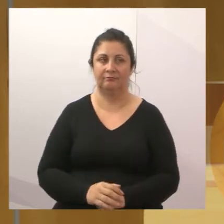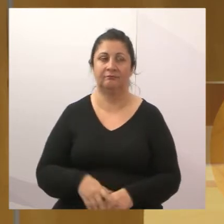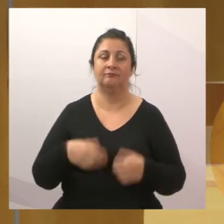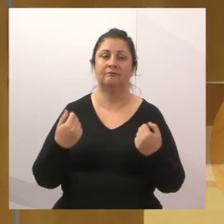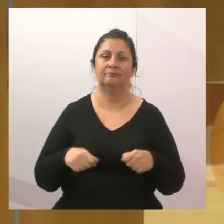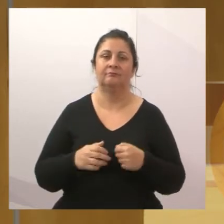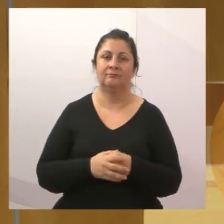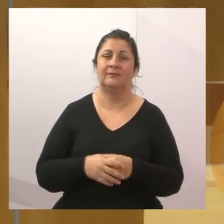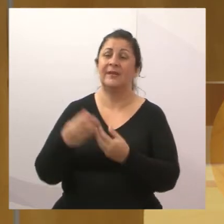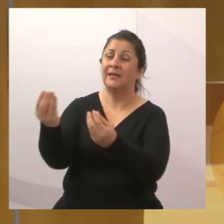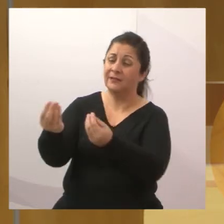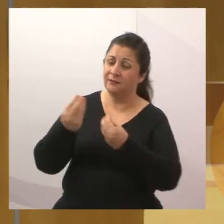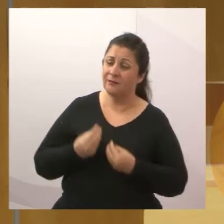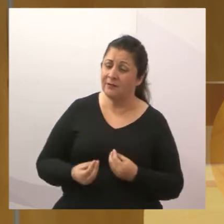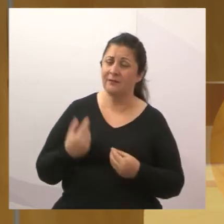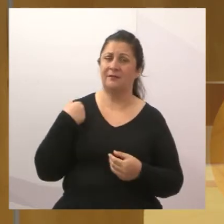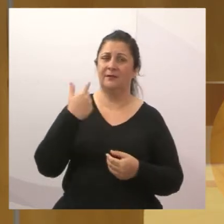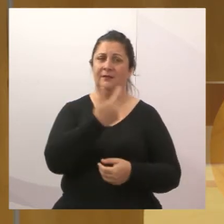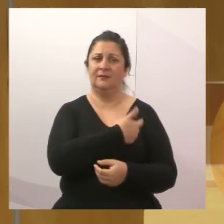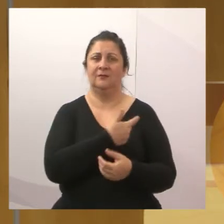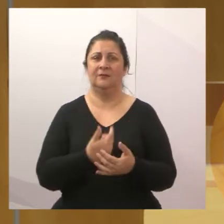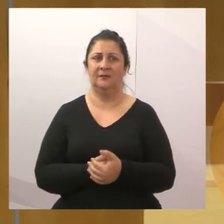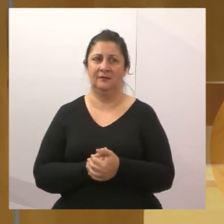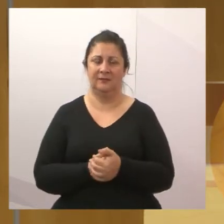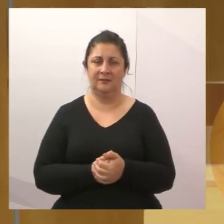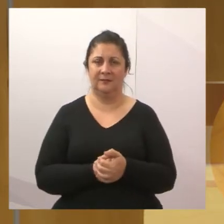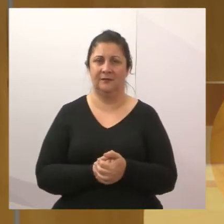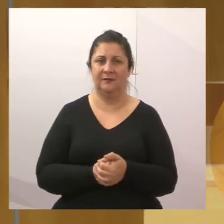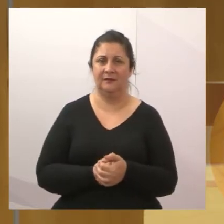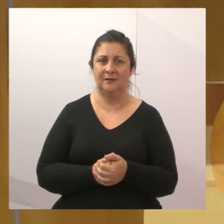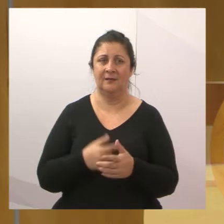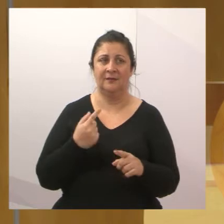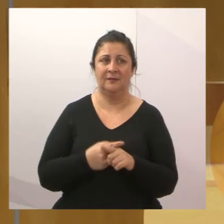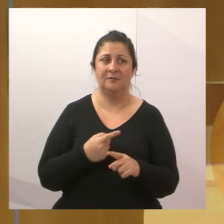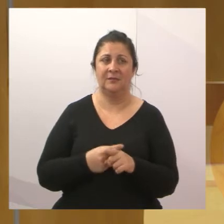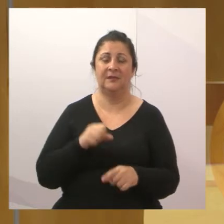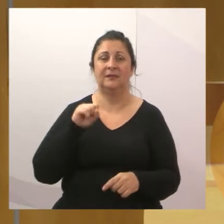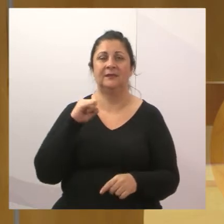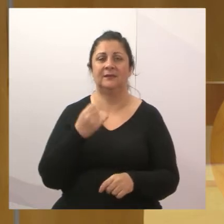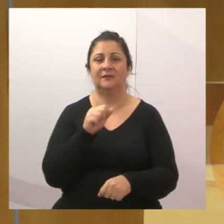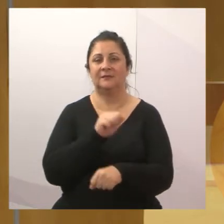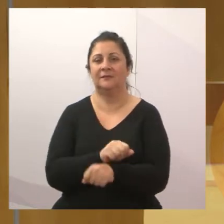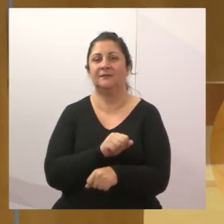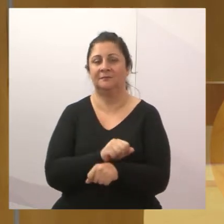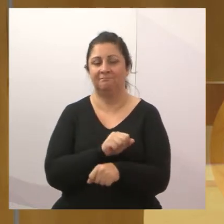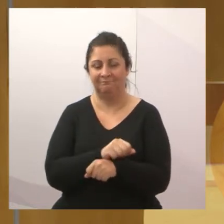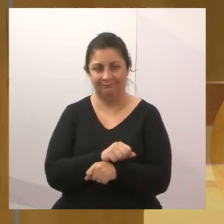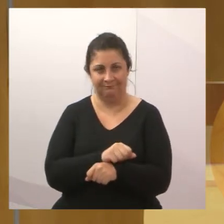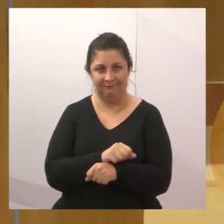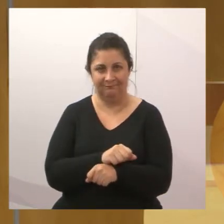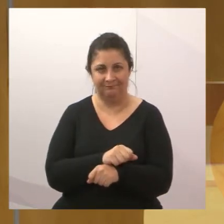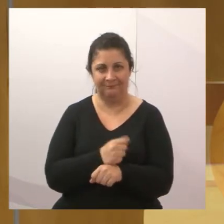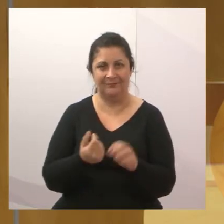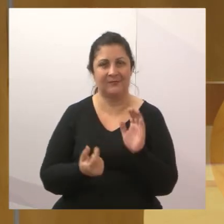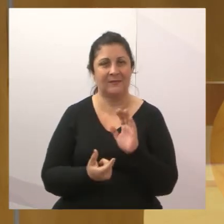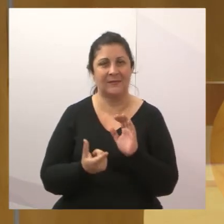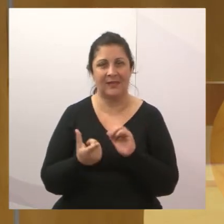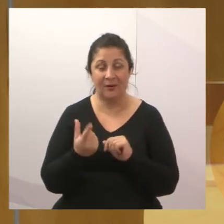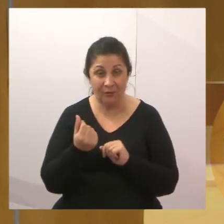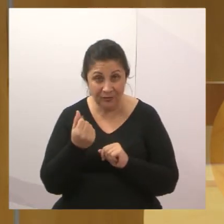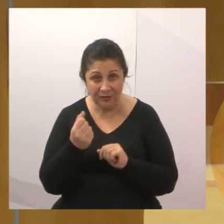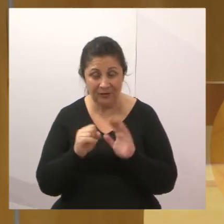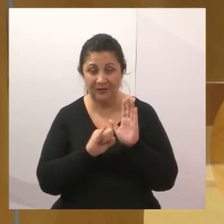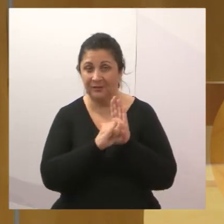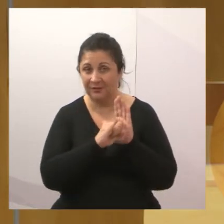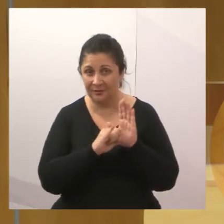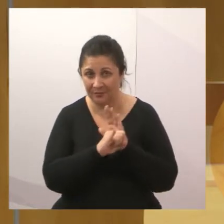que devolver e direcionar mais para os nossos municípios. Porque, se a gente for contar só com a renda de impostos